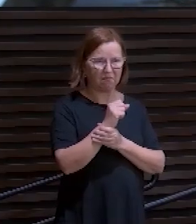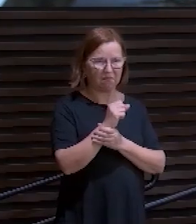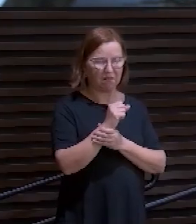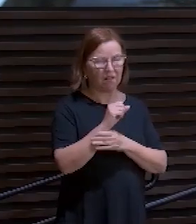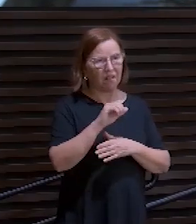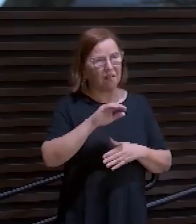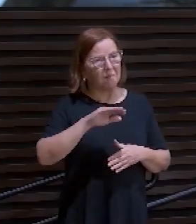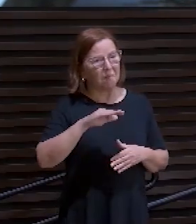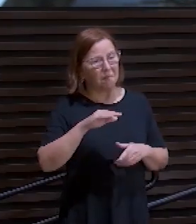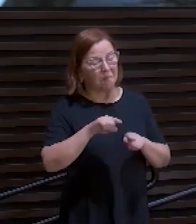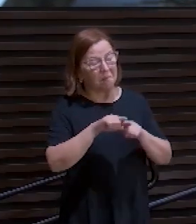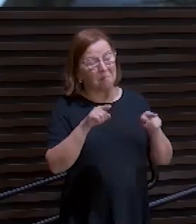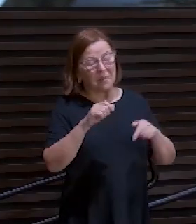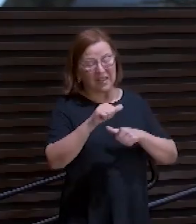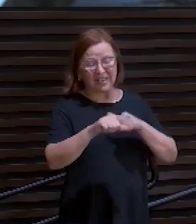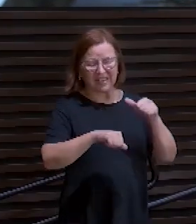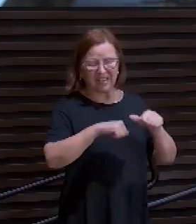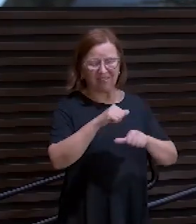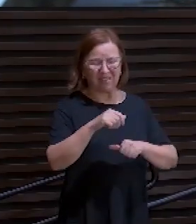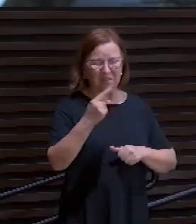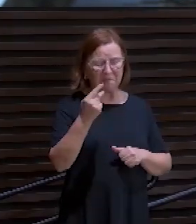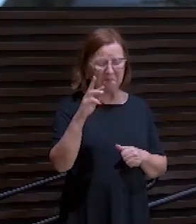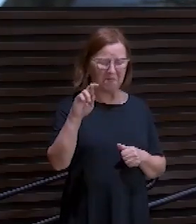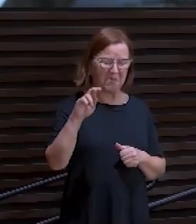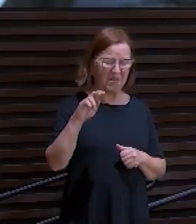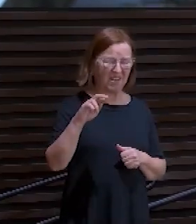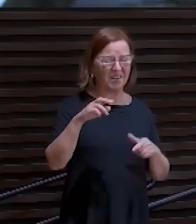lugares. O lugar mais terrível.